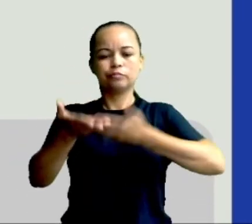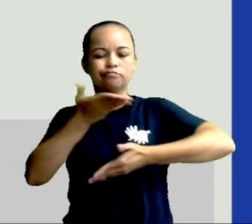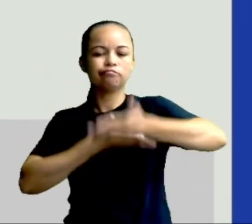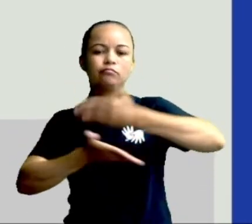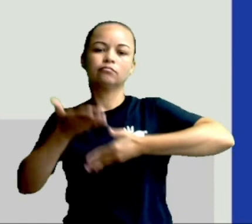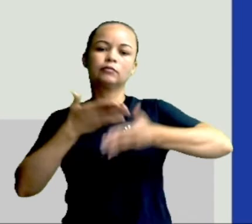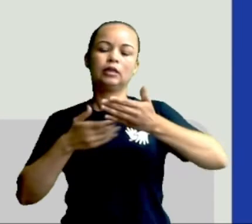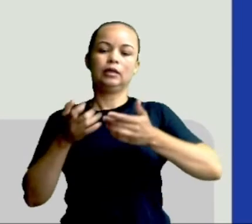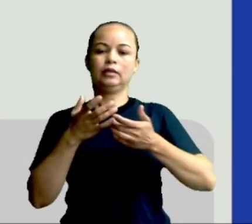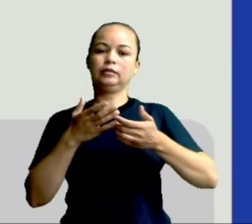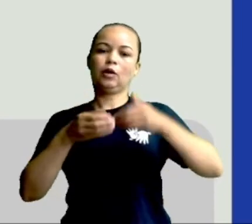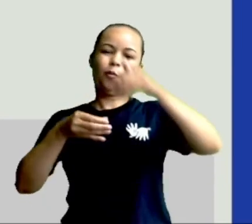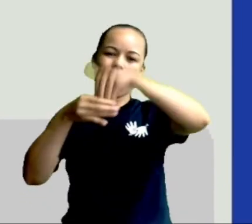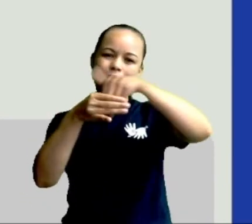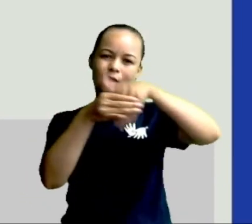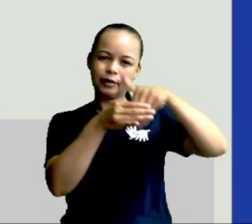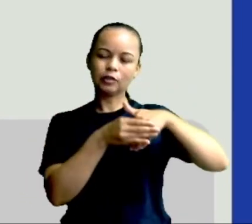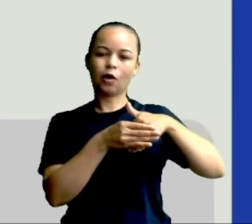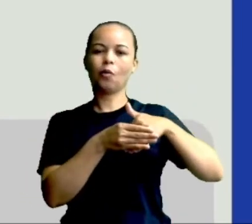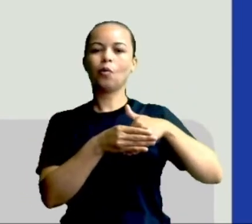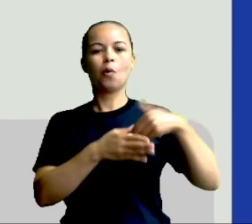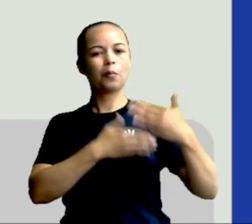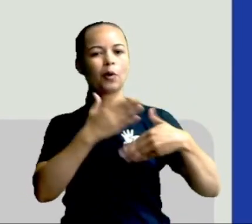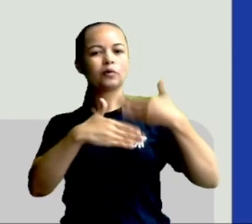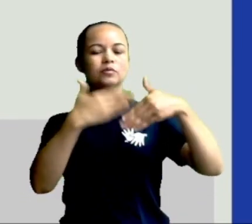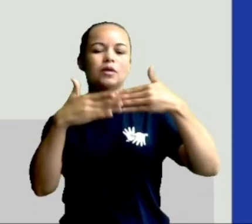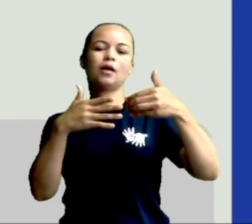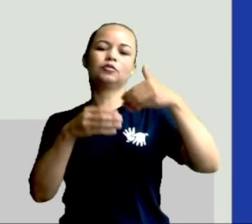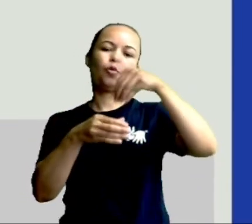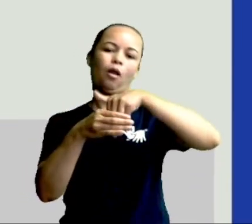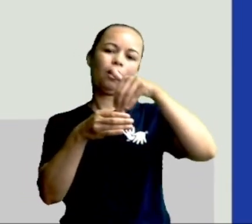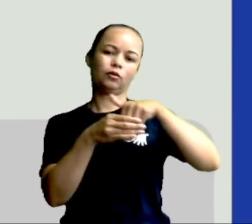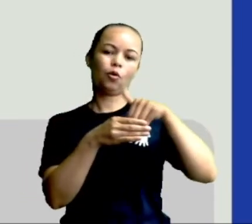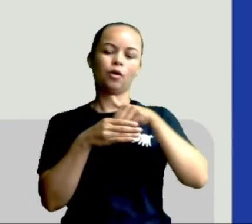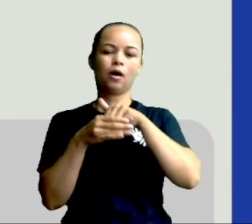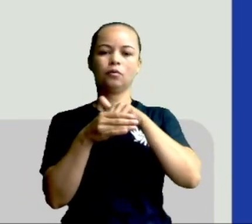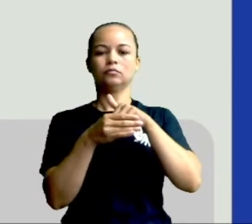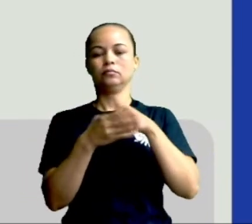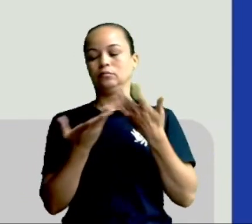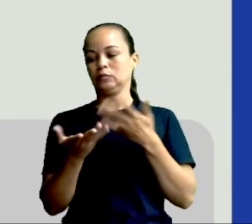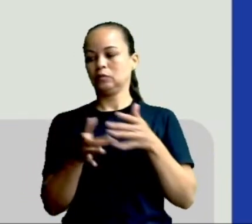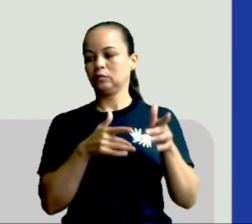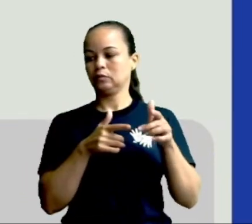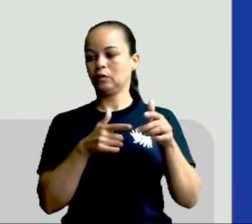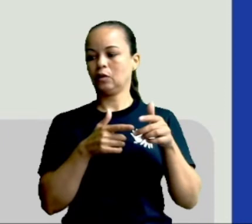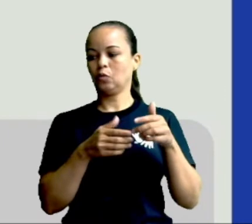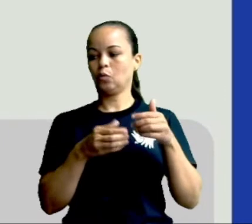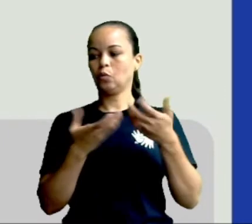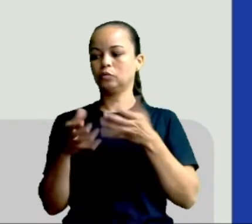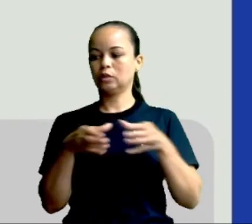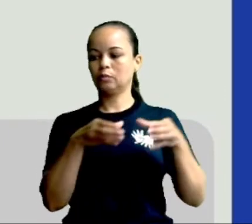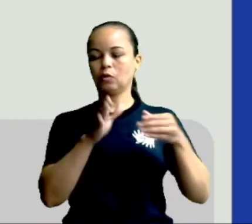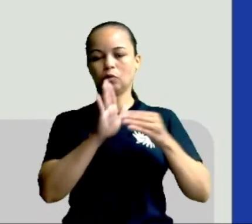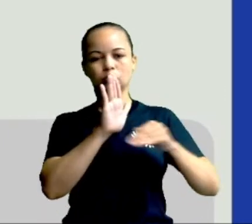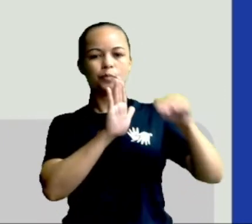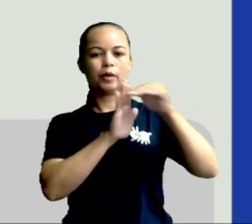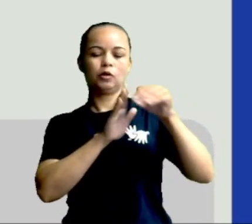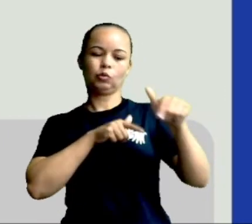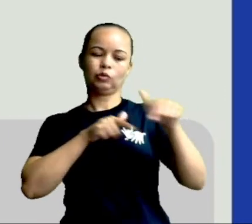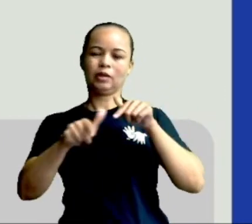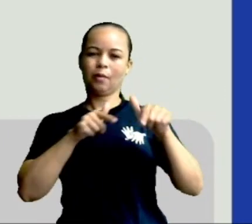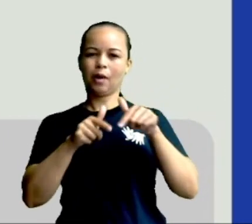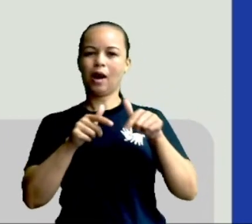à eleição né o processo eleitoral é o Tribunal Superior do Trabalho que vai julgar